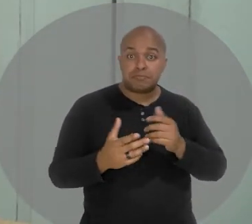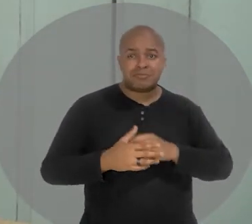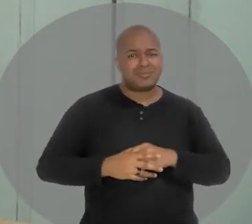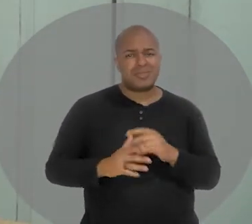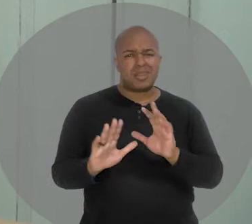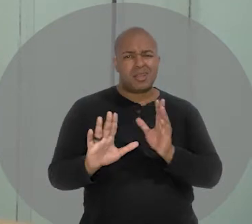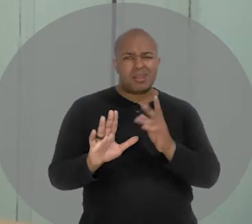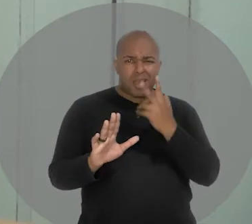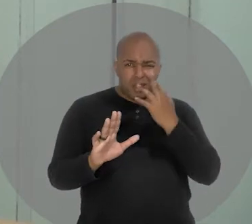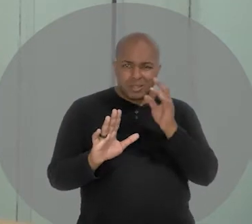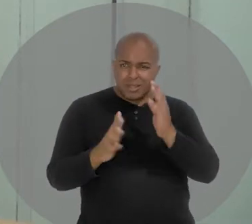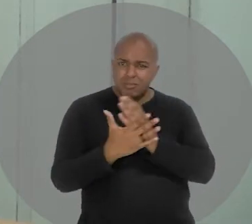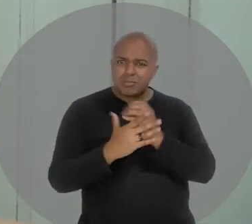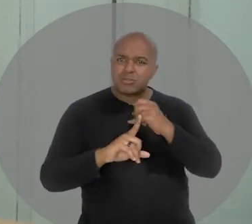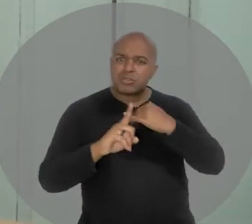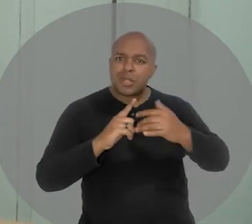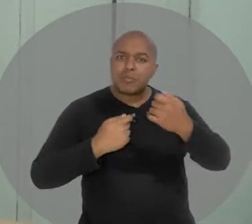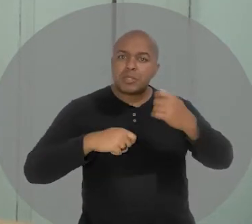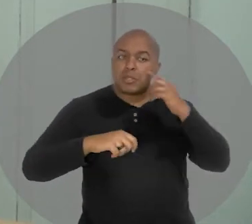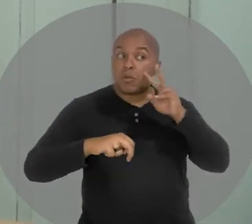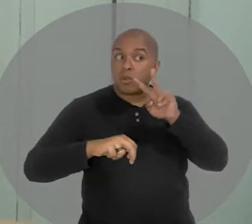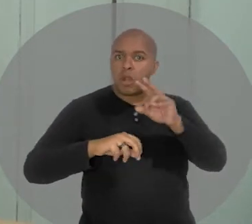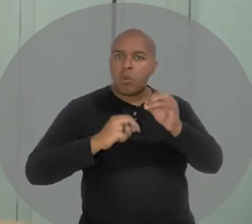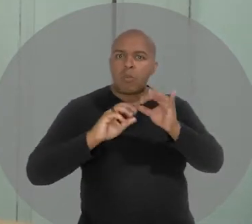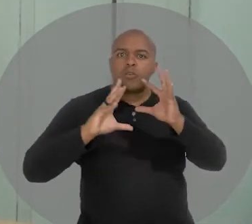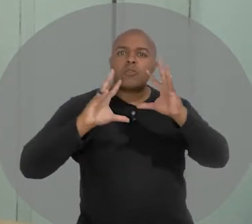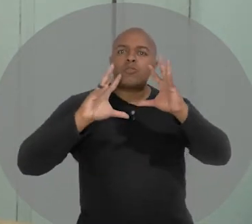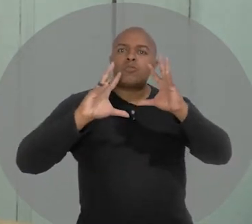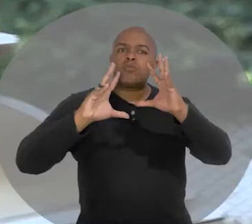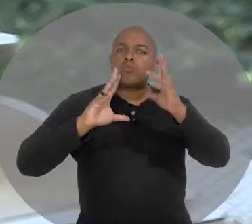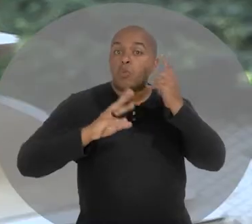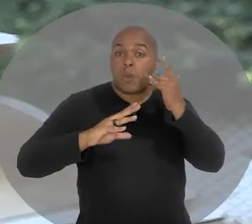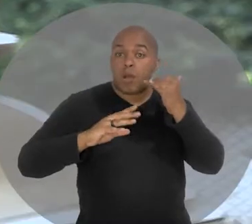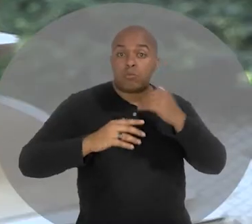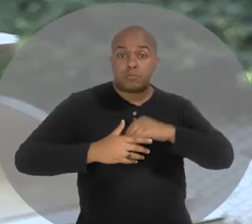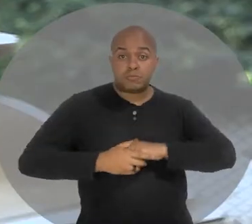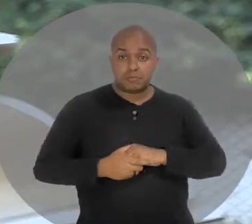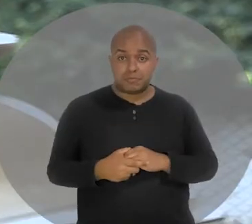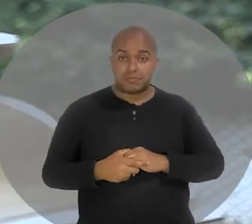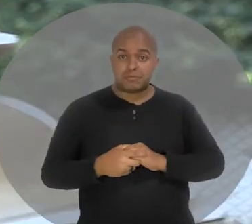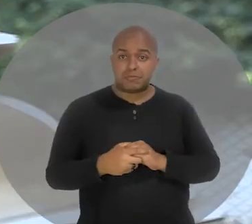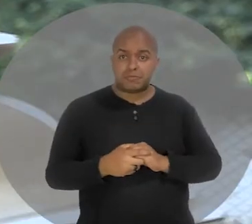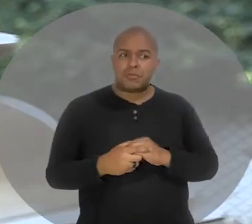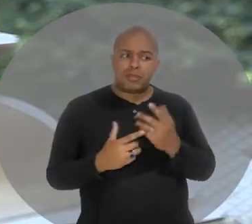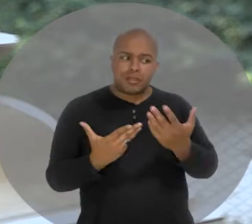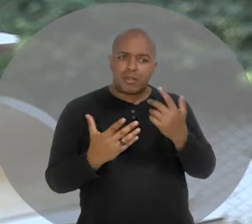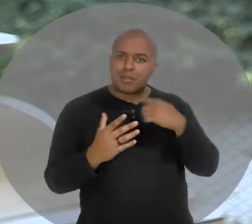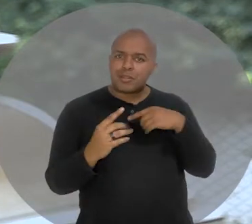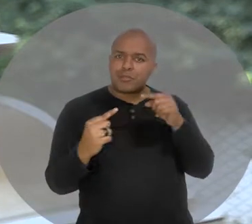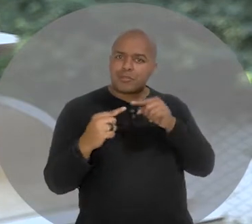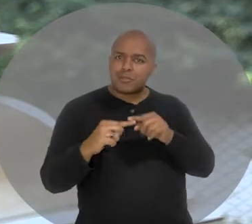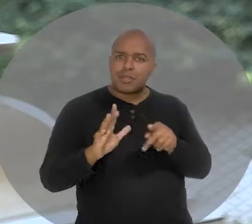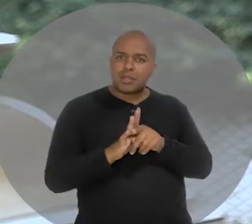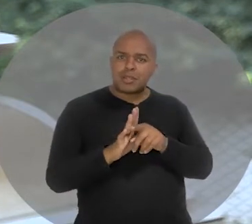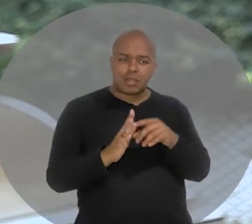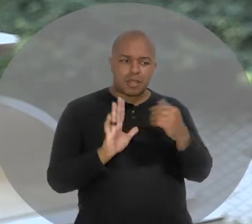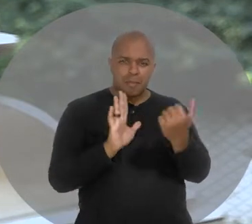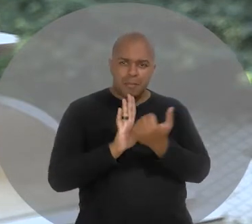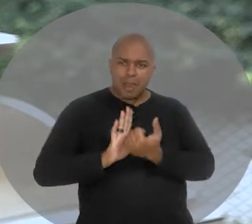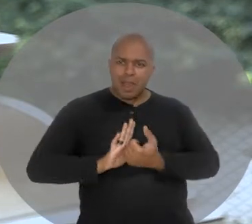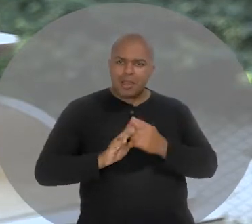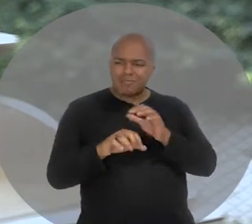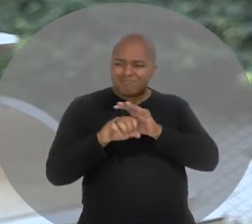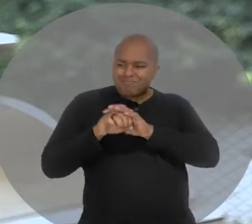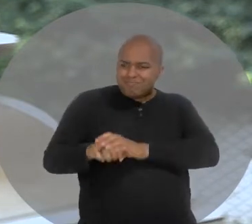acho que a sociedade tinha que olhar como normal. Quando a gente aborda marcas da opressão